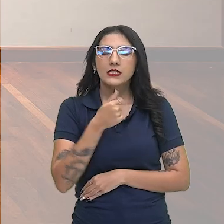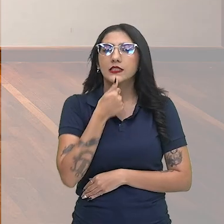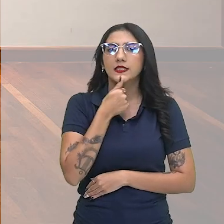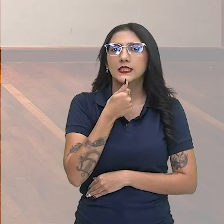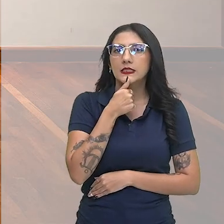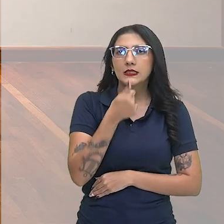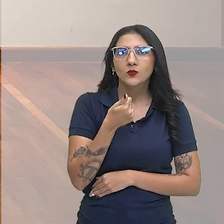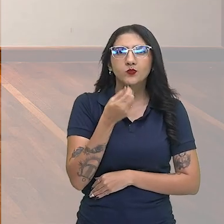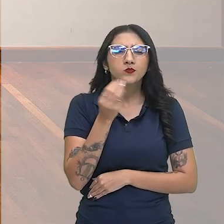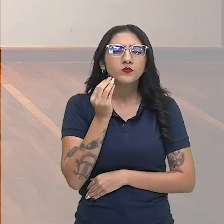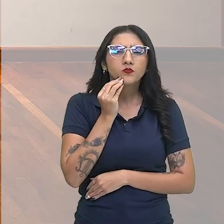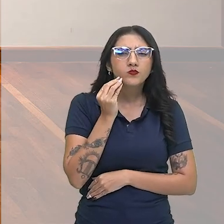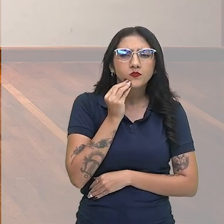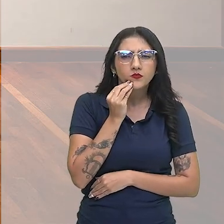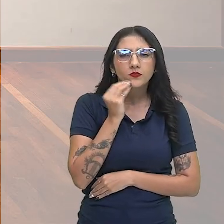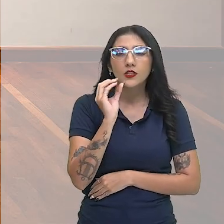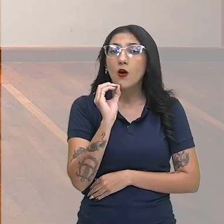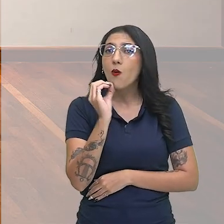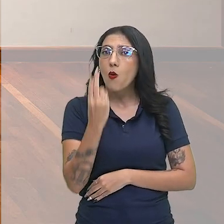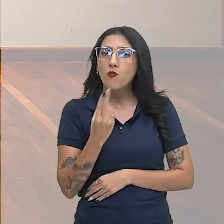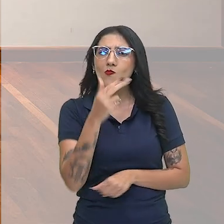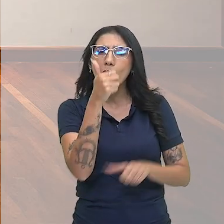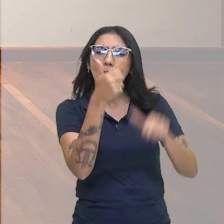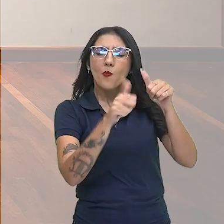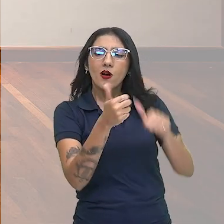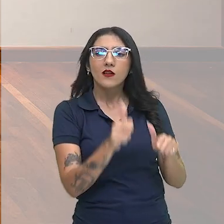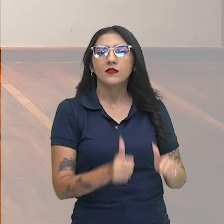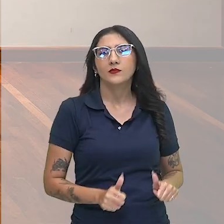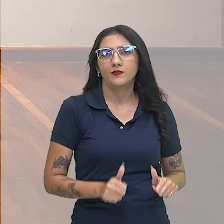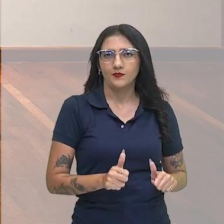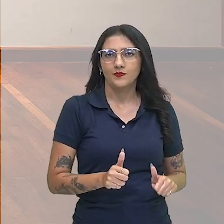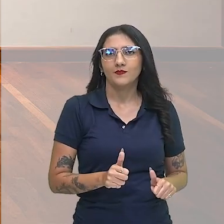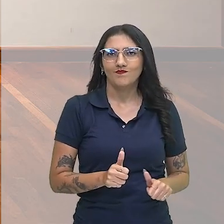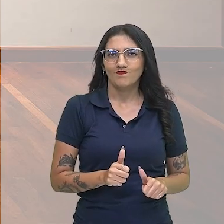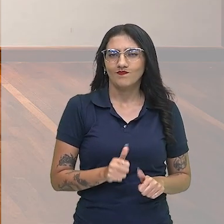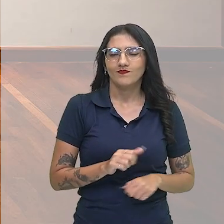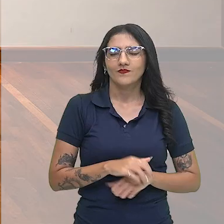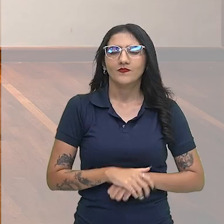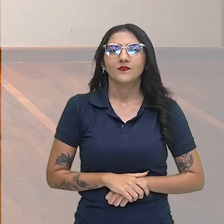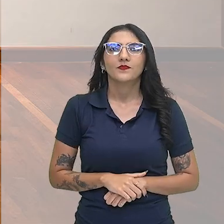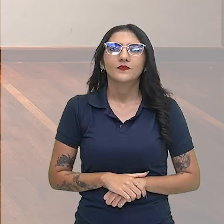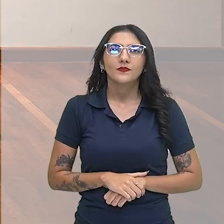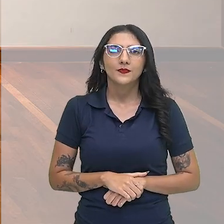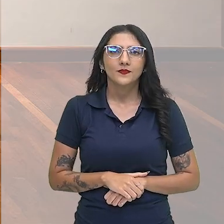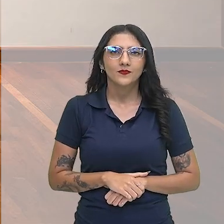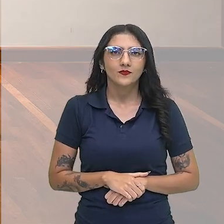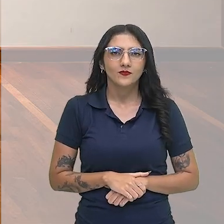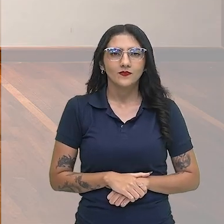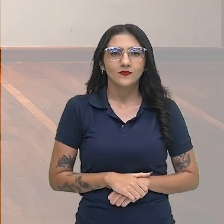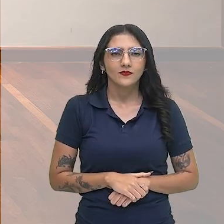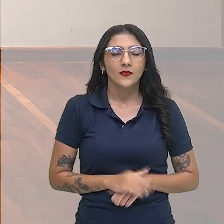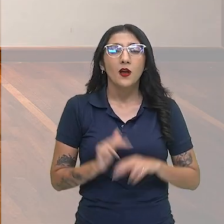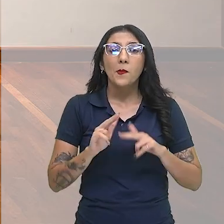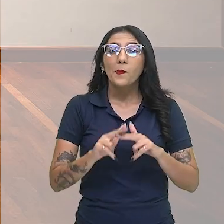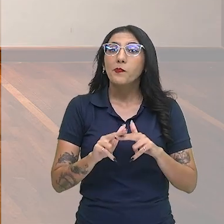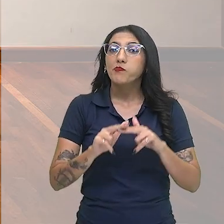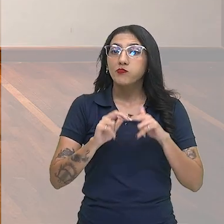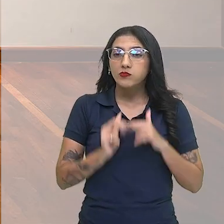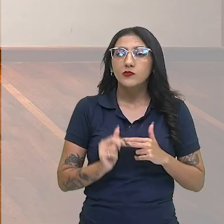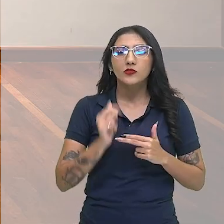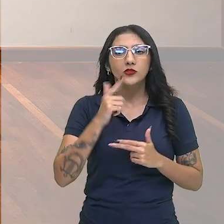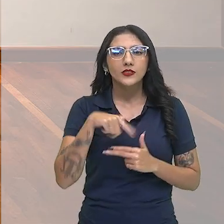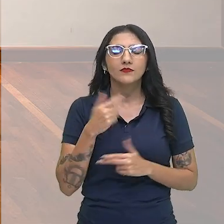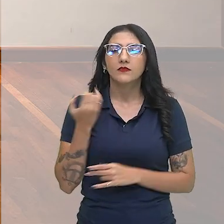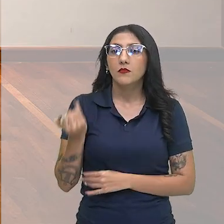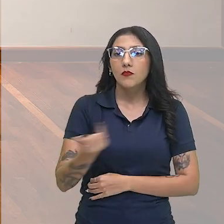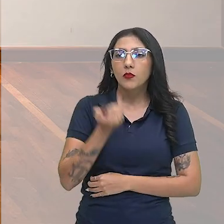ou verificadas em sua validade. Vejam lá. Por isso que é importante a gente trazer